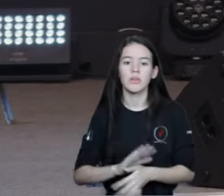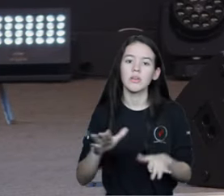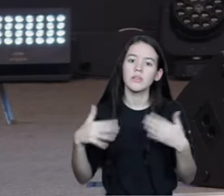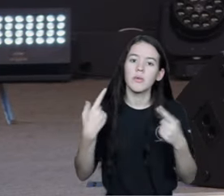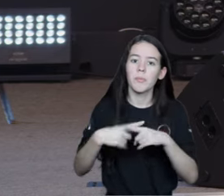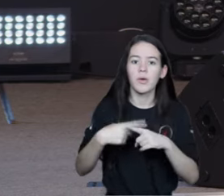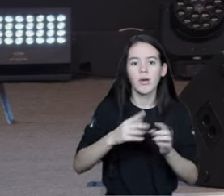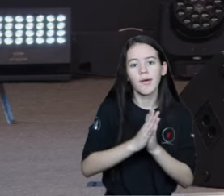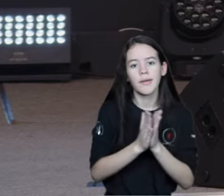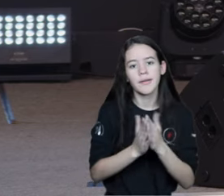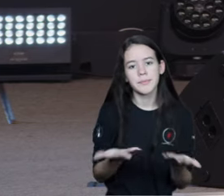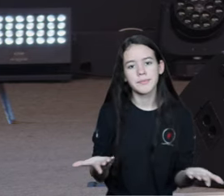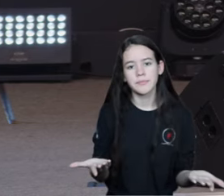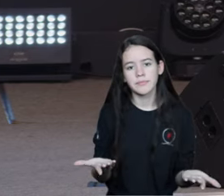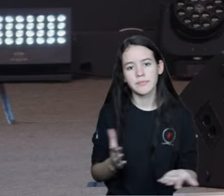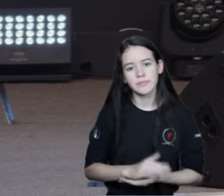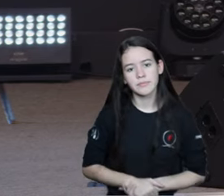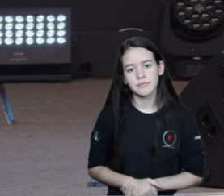orando